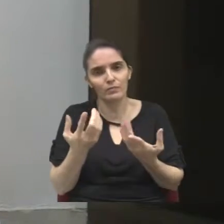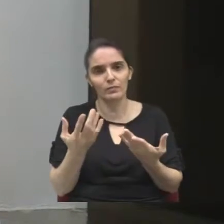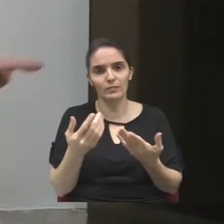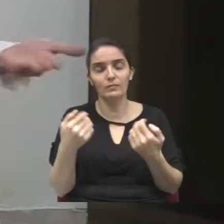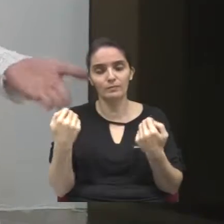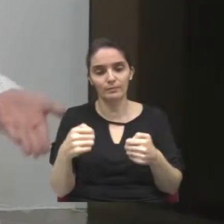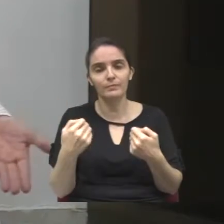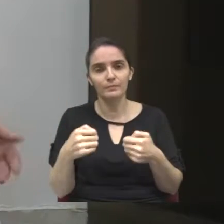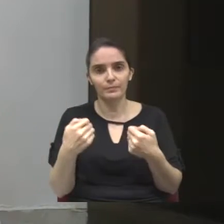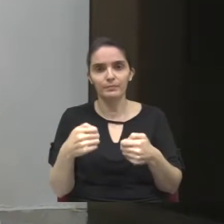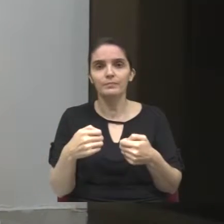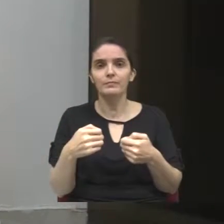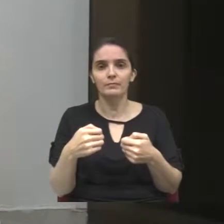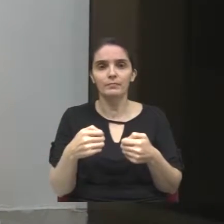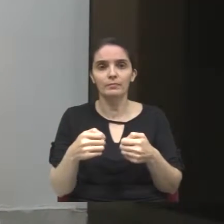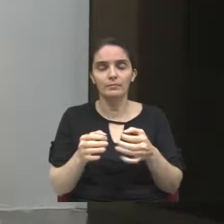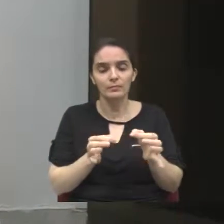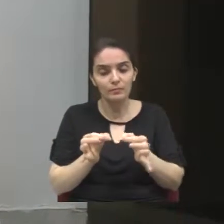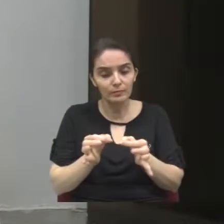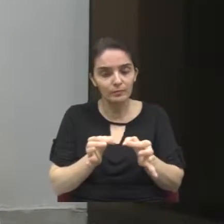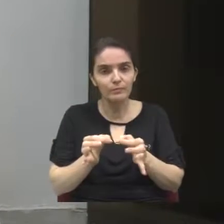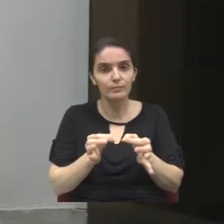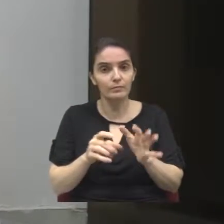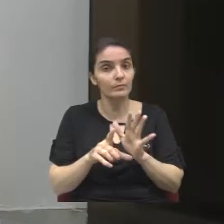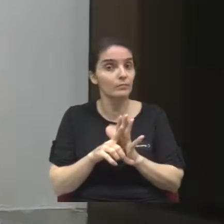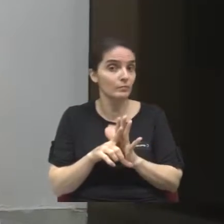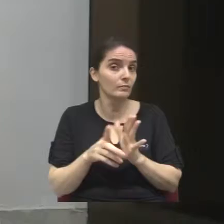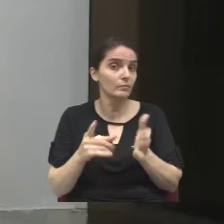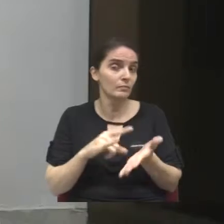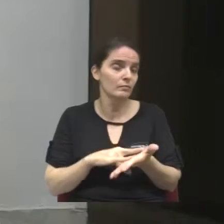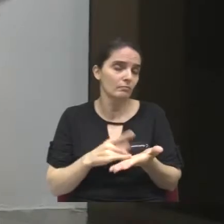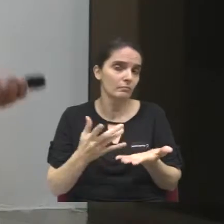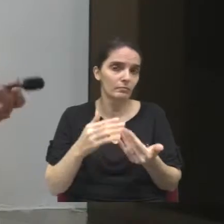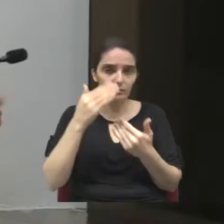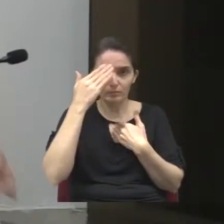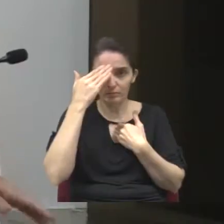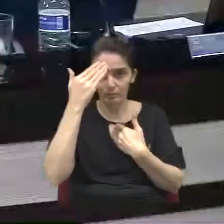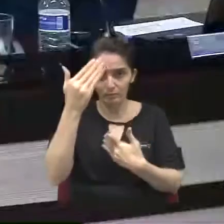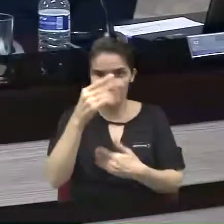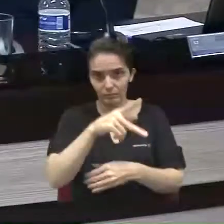de uma planilha, é por lei, é por contrato. Obrigado, senhor presidente.